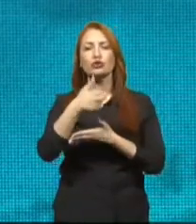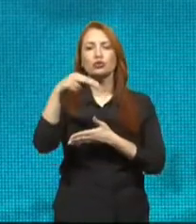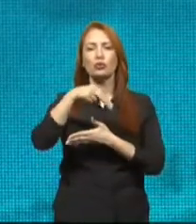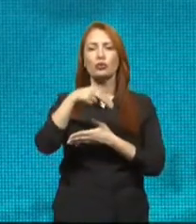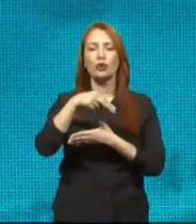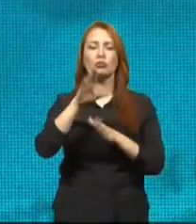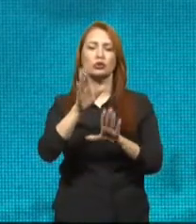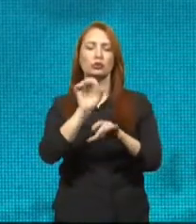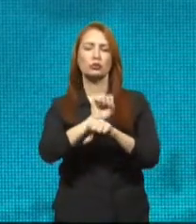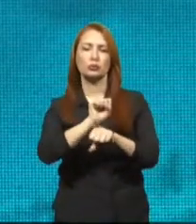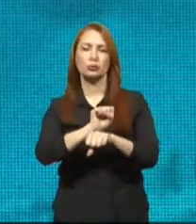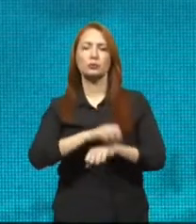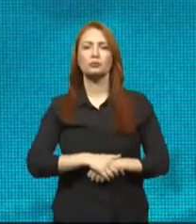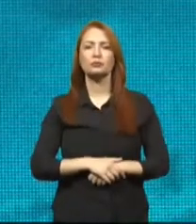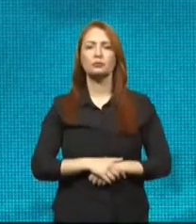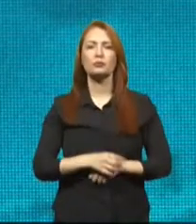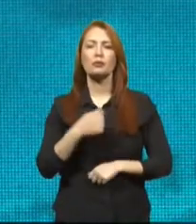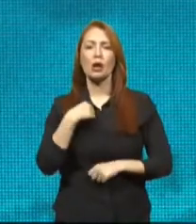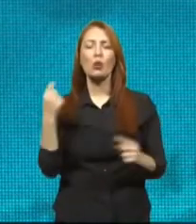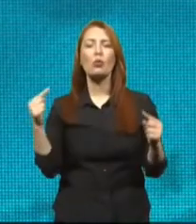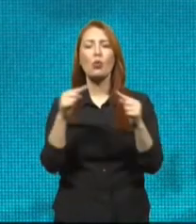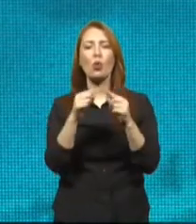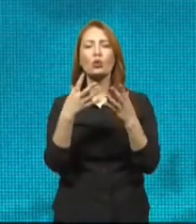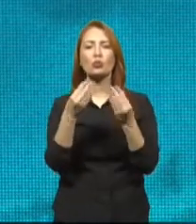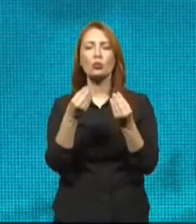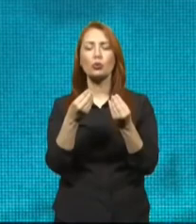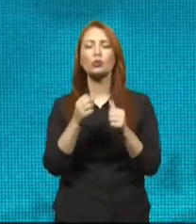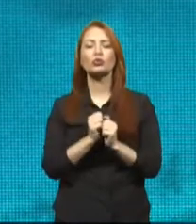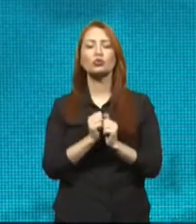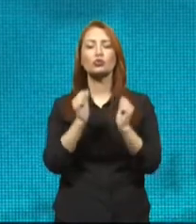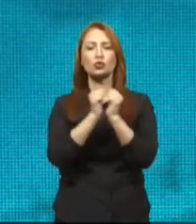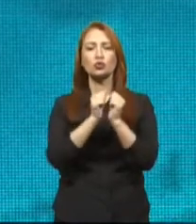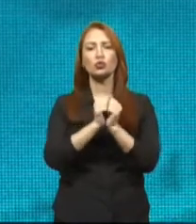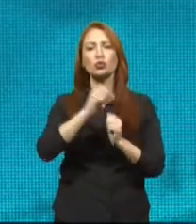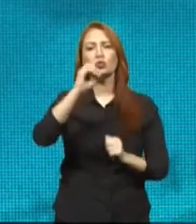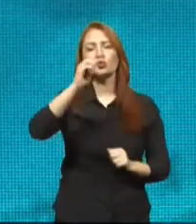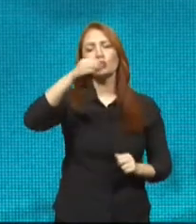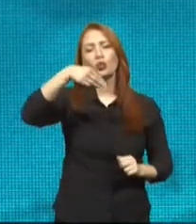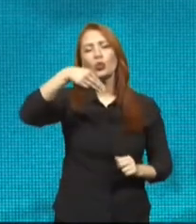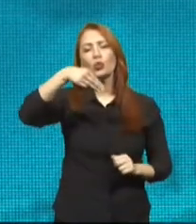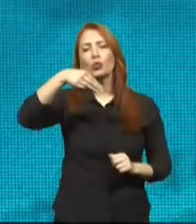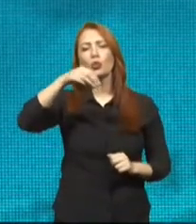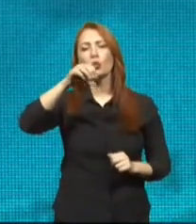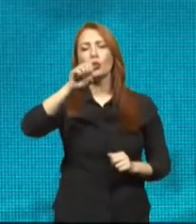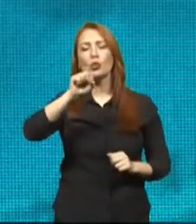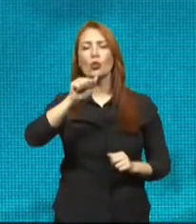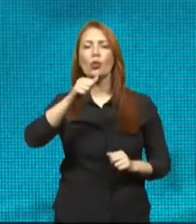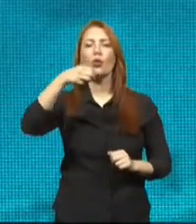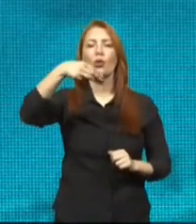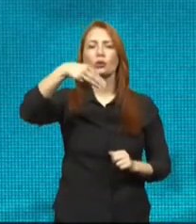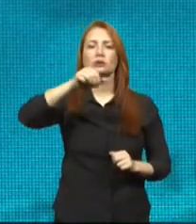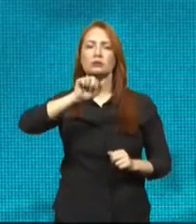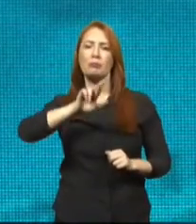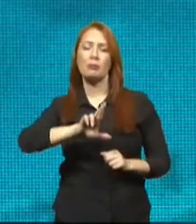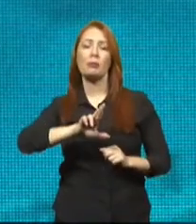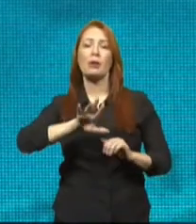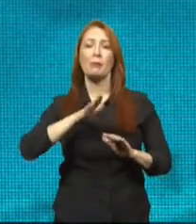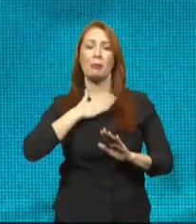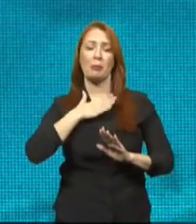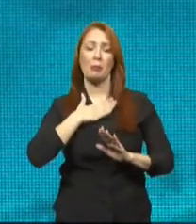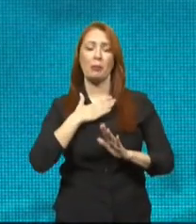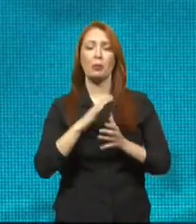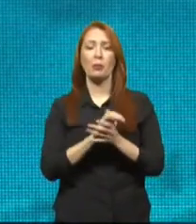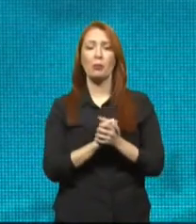disso. Dizer que eu concordo bastante com Osmar e que também, para o meu mundo ideal, poder público,